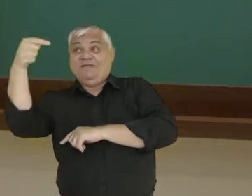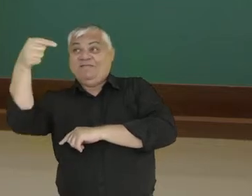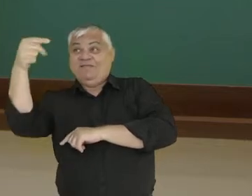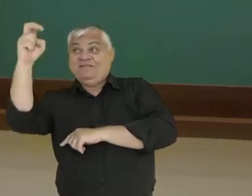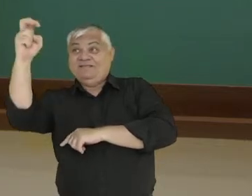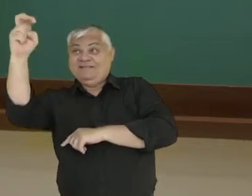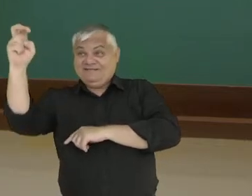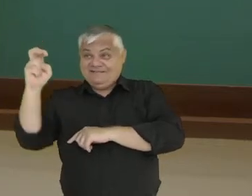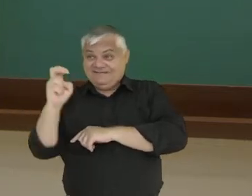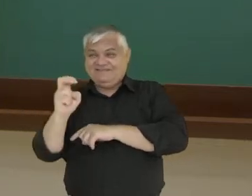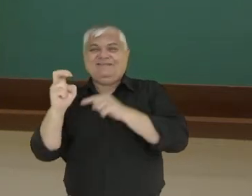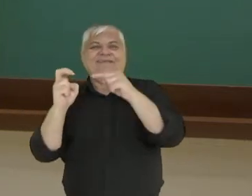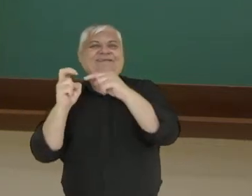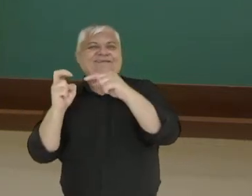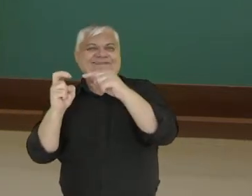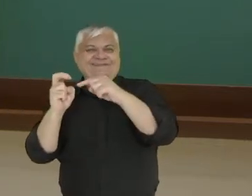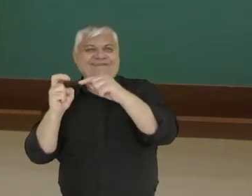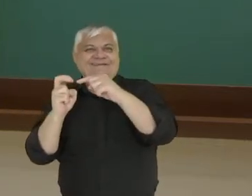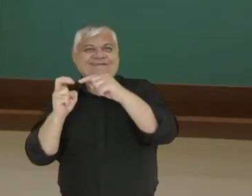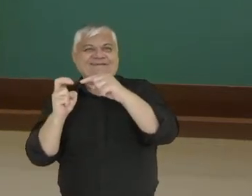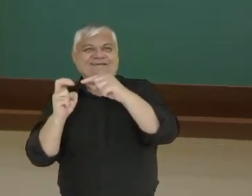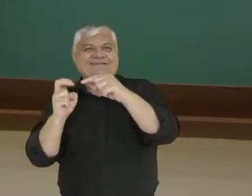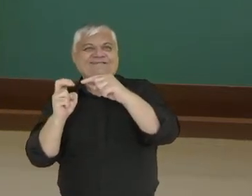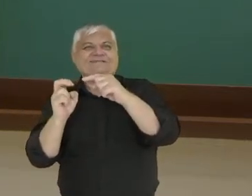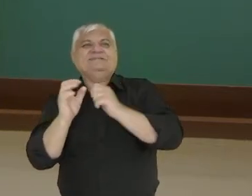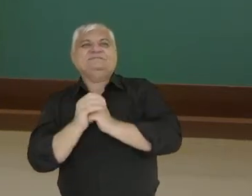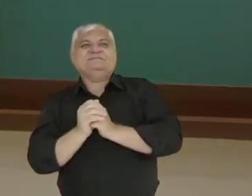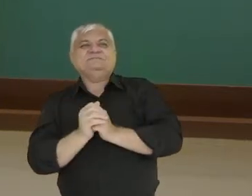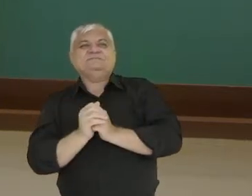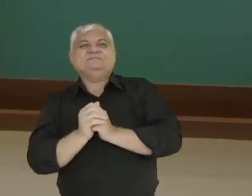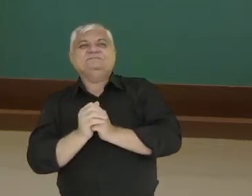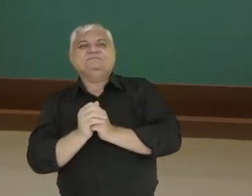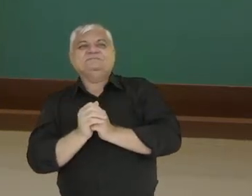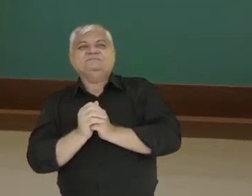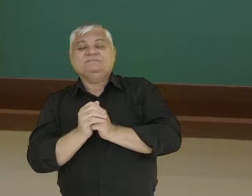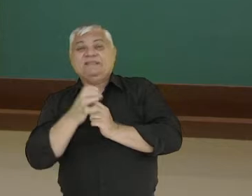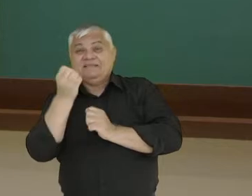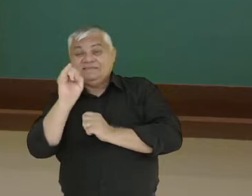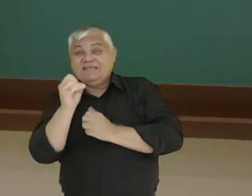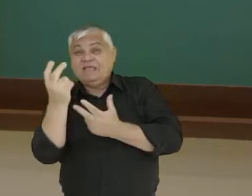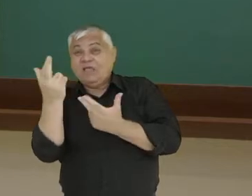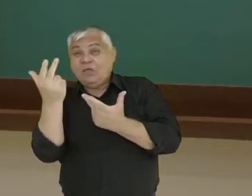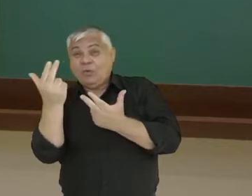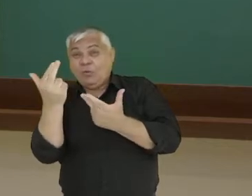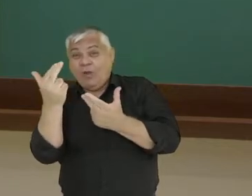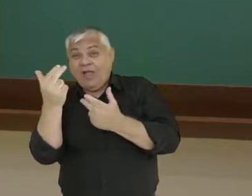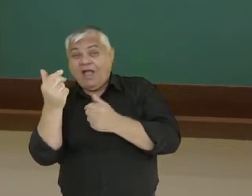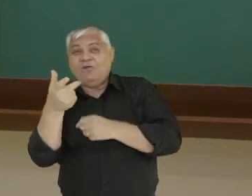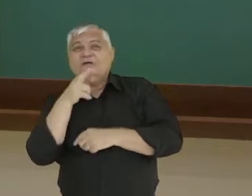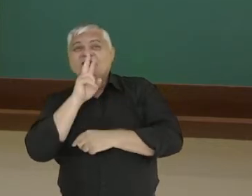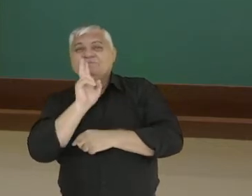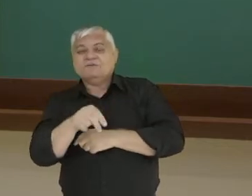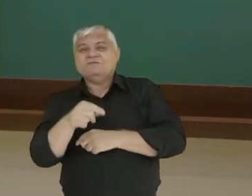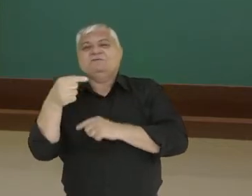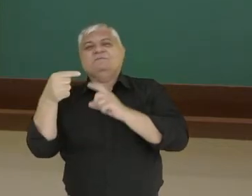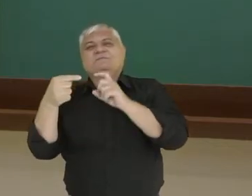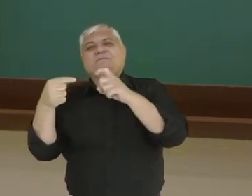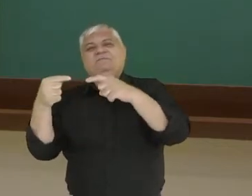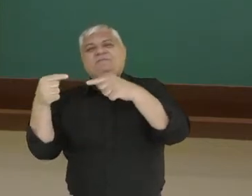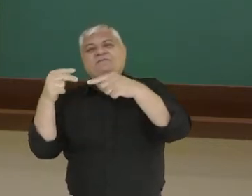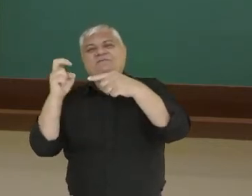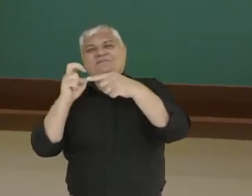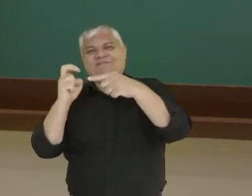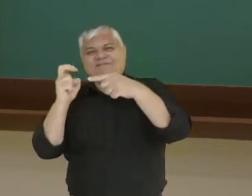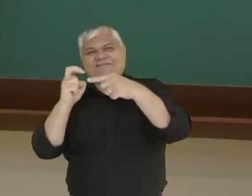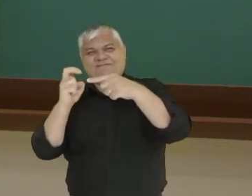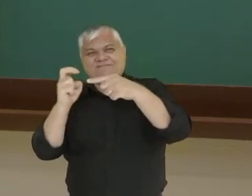meu logaritmando e a minha base, que não apareceu, então eu sei que é 10, se eles são iguais, o resultado é o próprio expoente,